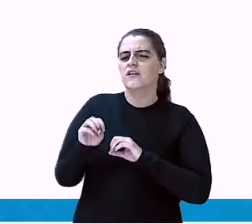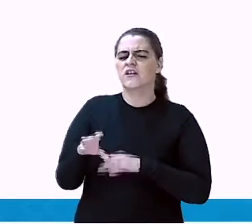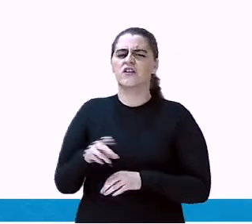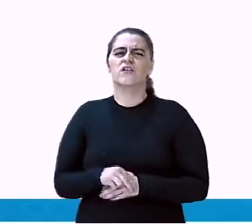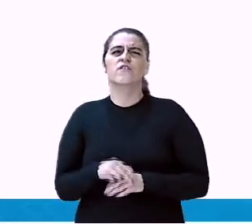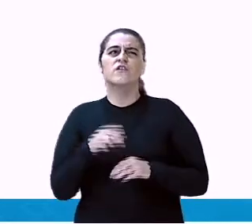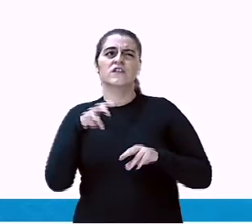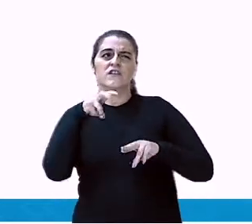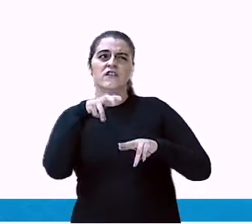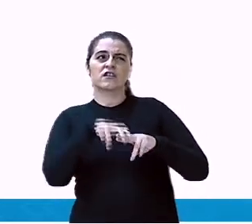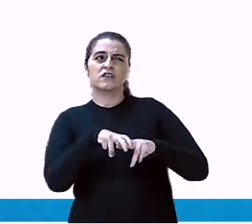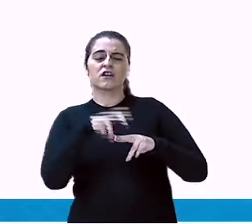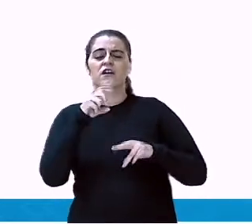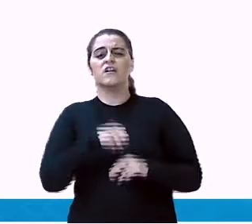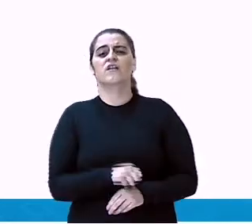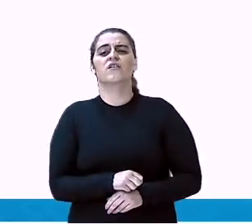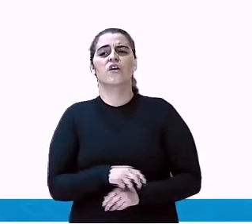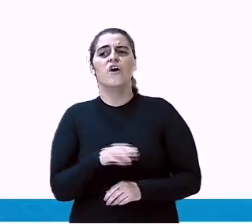sala,